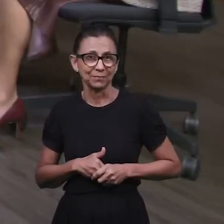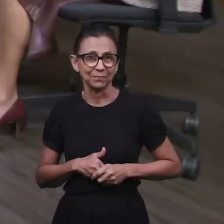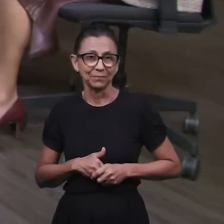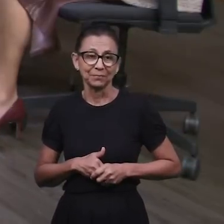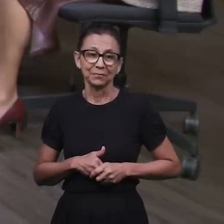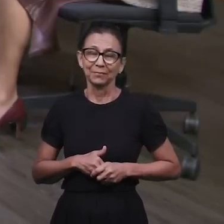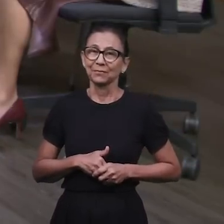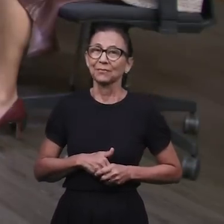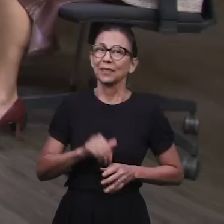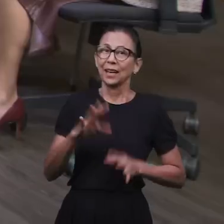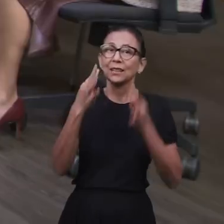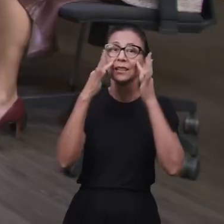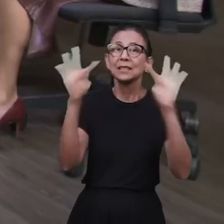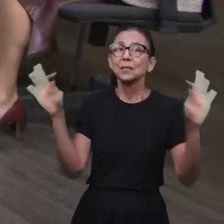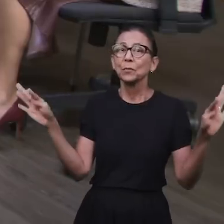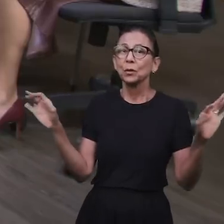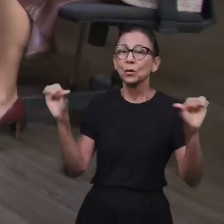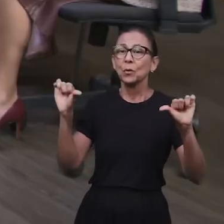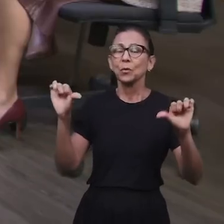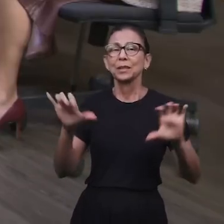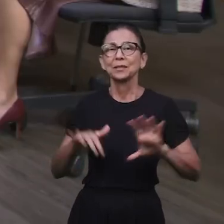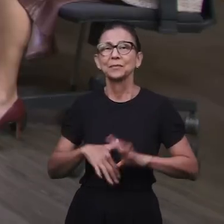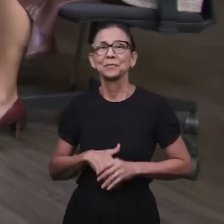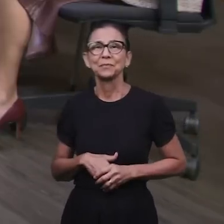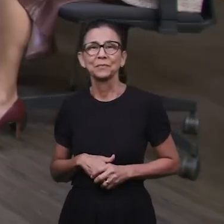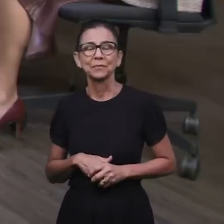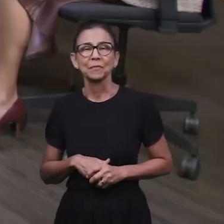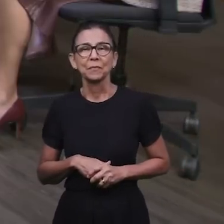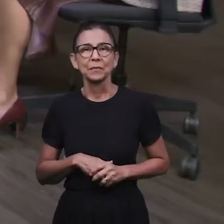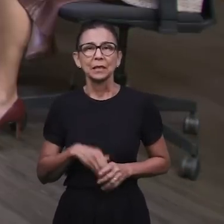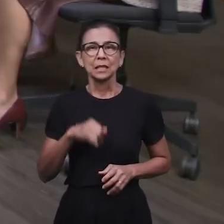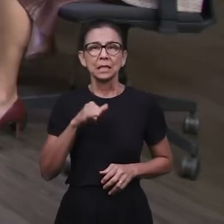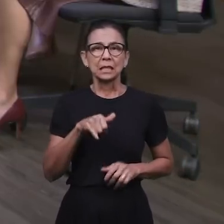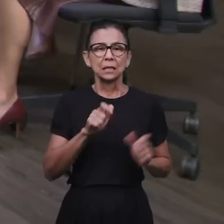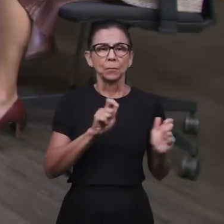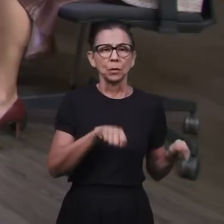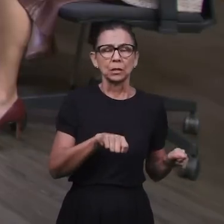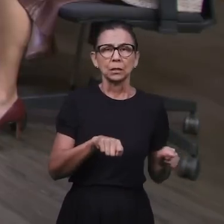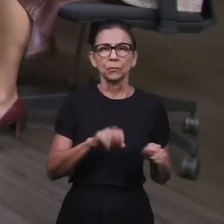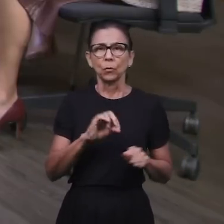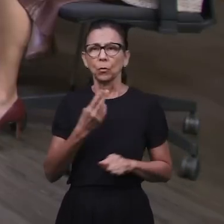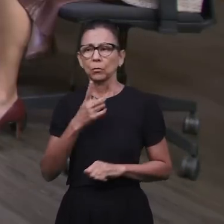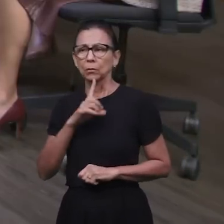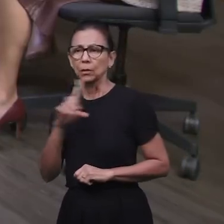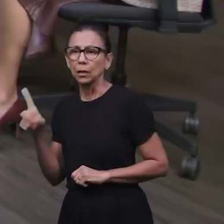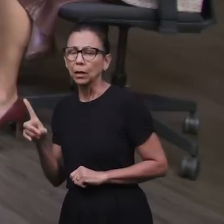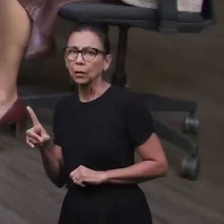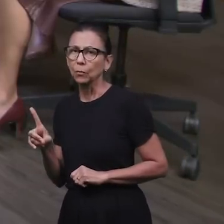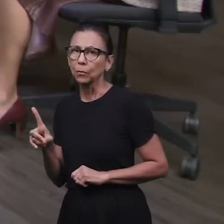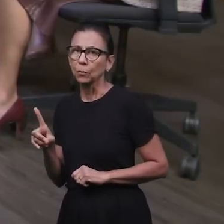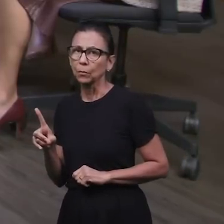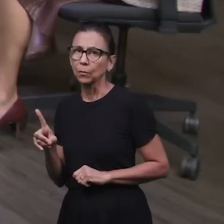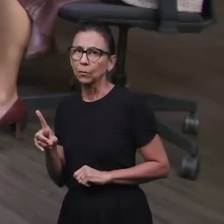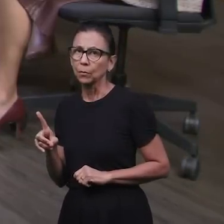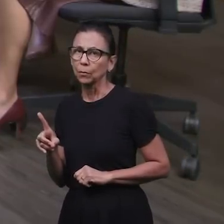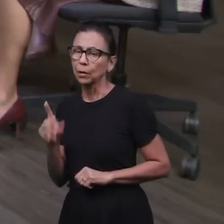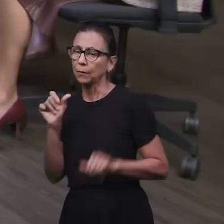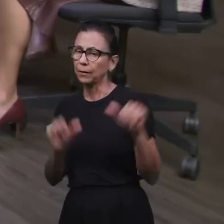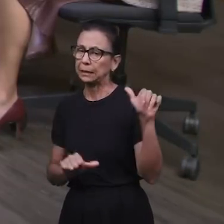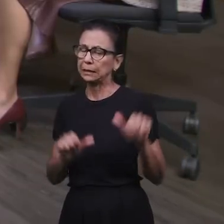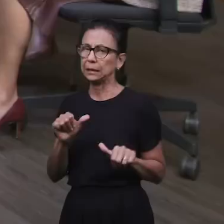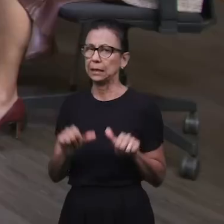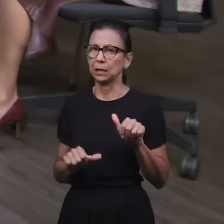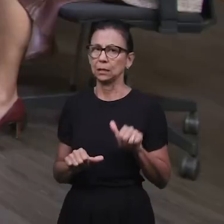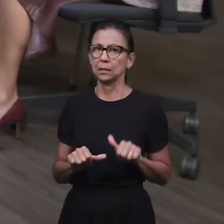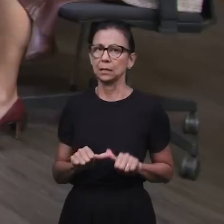convém é muito pequeno, é muito pouco. O que nós temos que responder é se a minha atitude vai fazer com que a minha